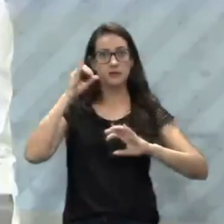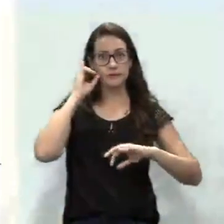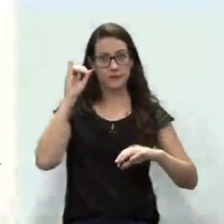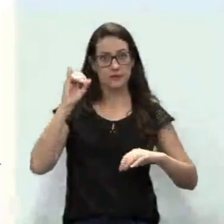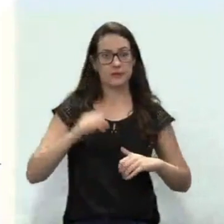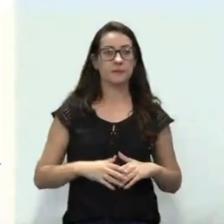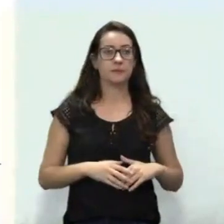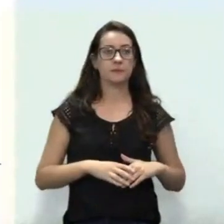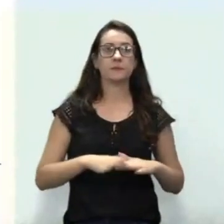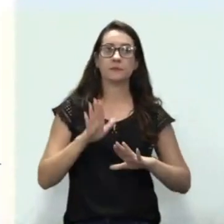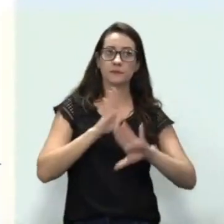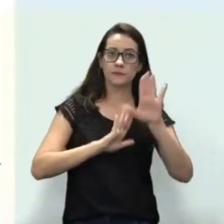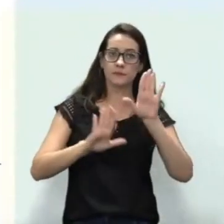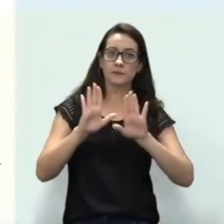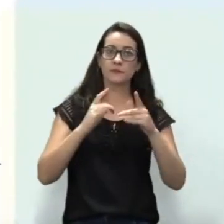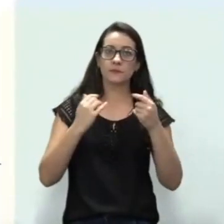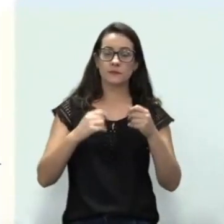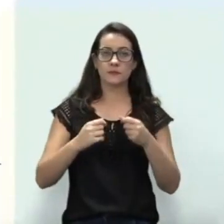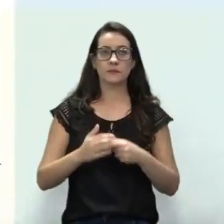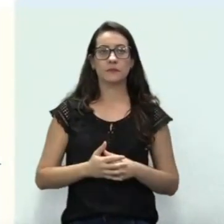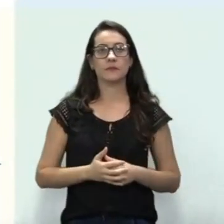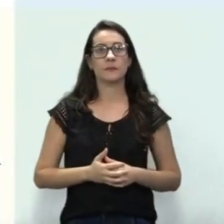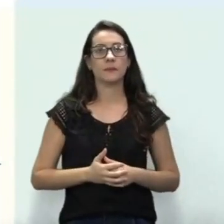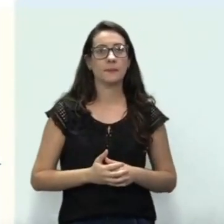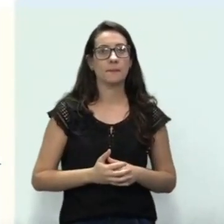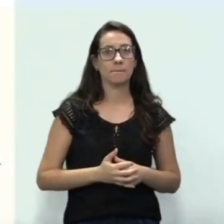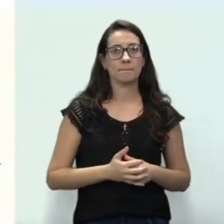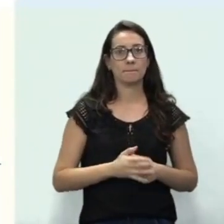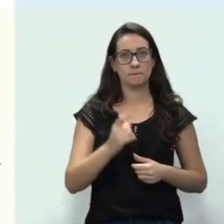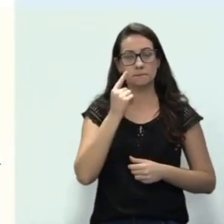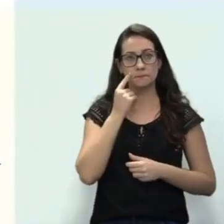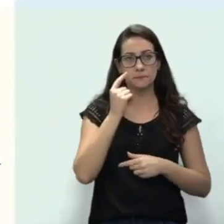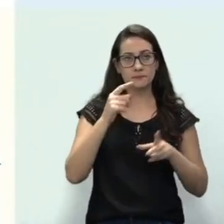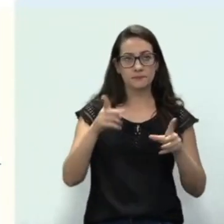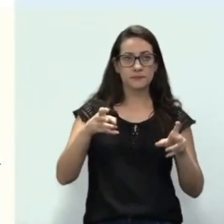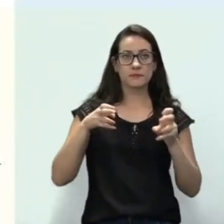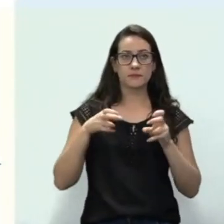figura que a gente tem que deixar um espaço de